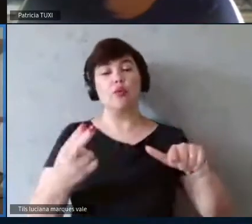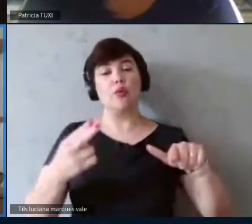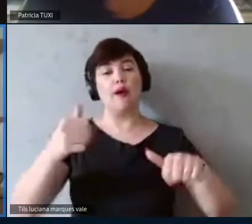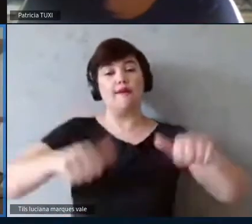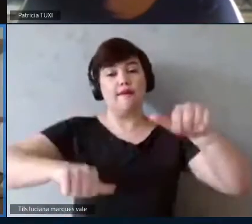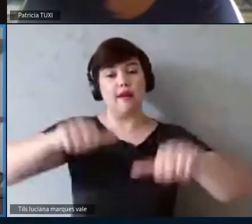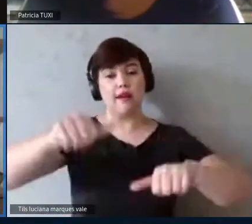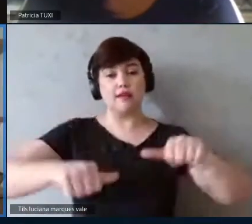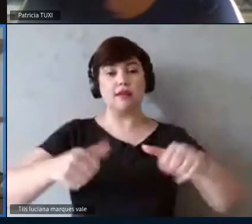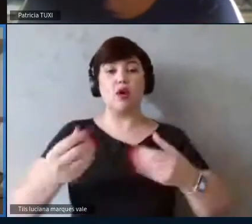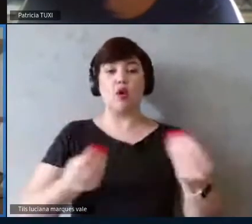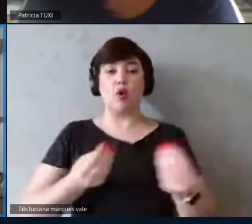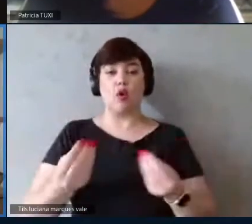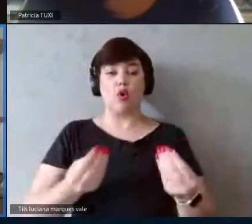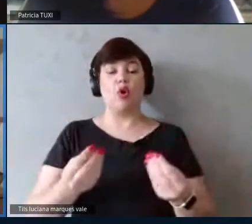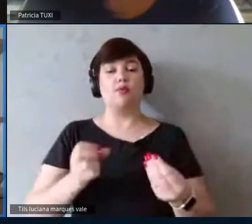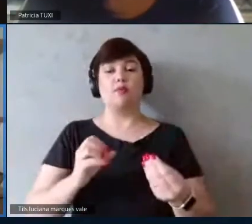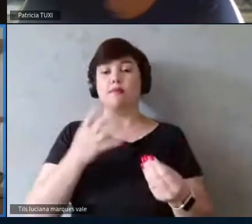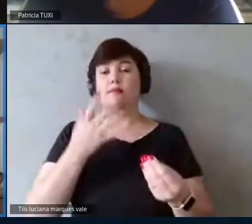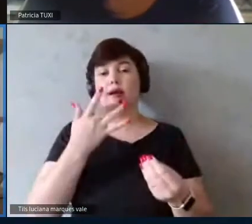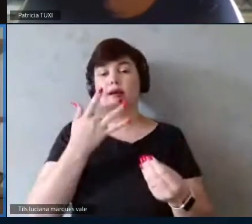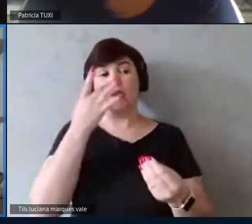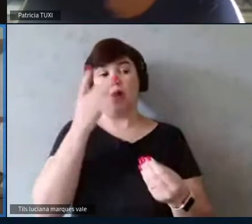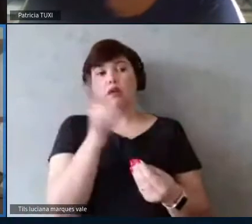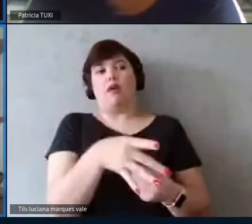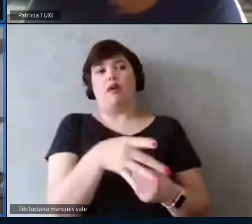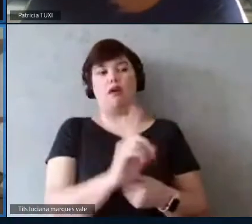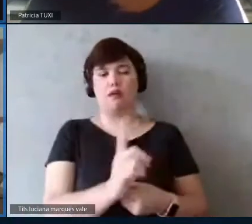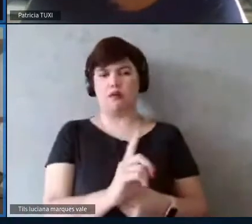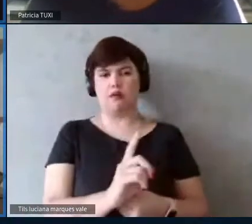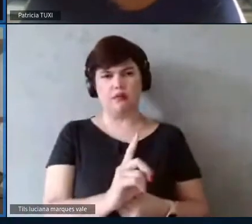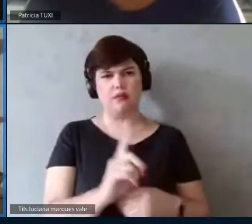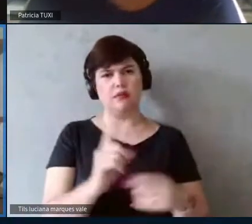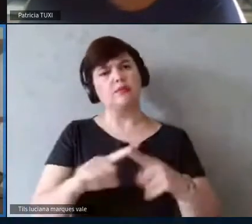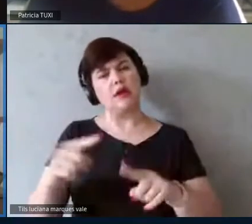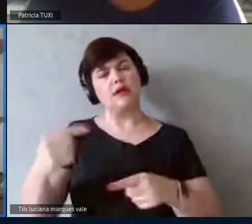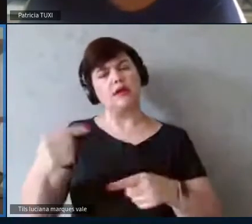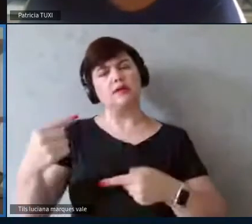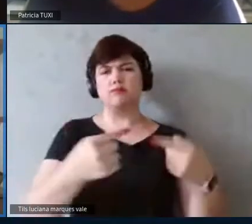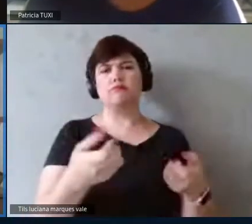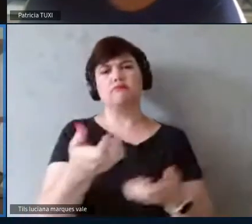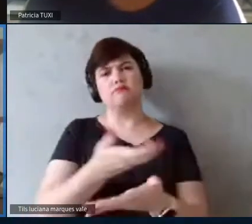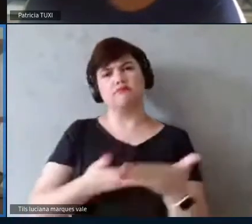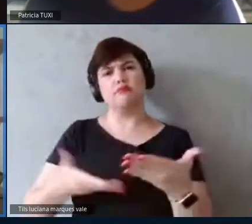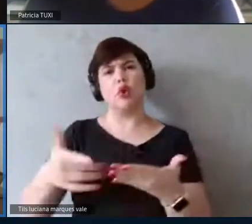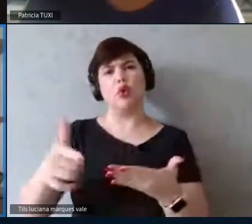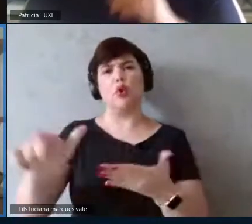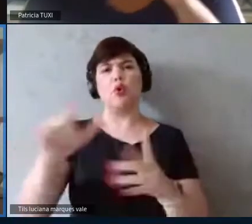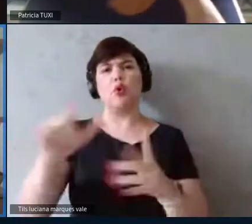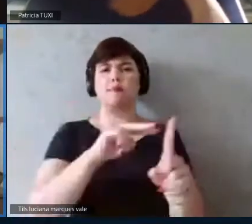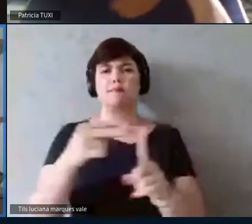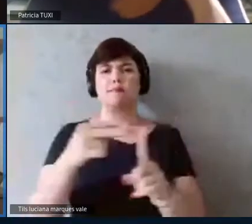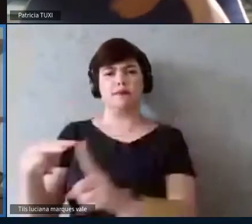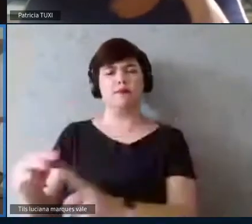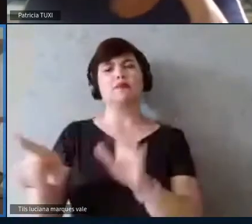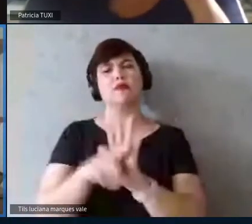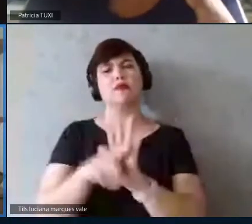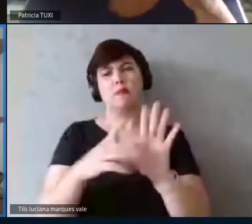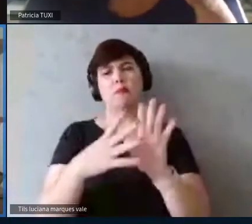avaliação, sem descartar completamente, claro, né? E dialogando com outras perspectivas e com modelos que a gente vai